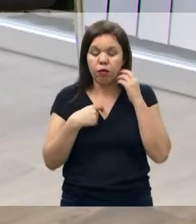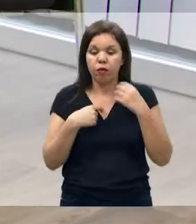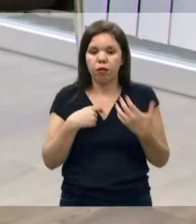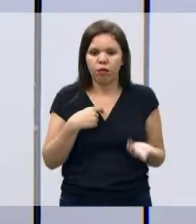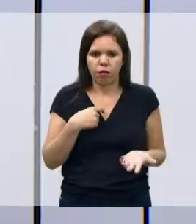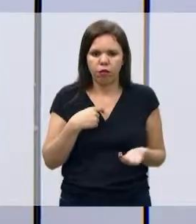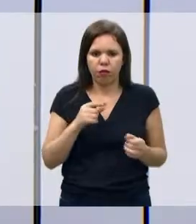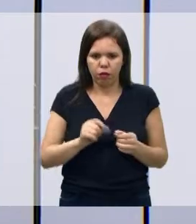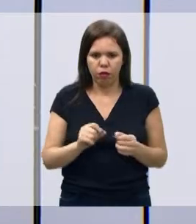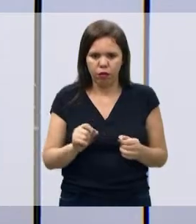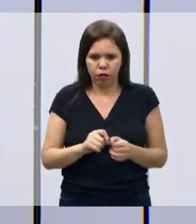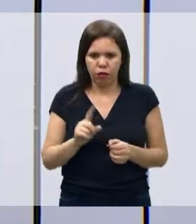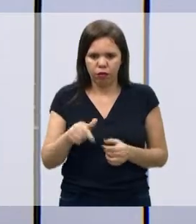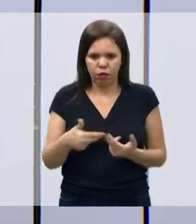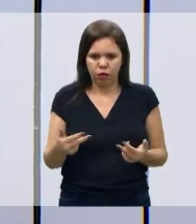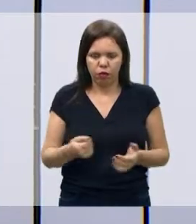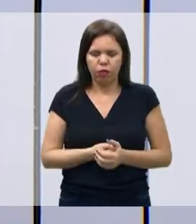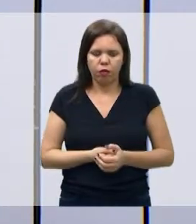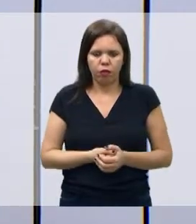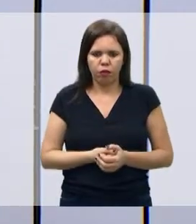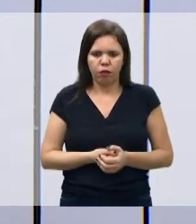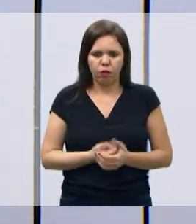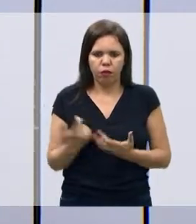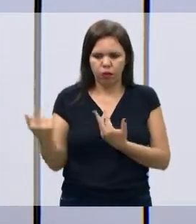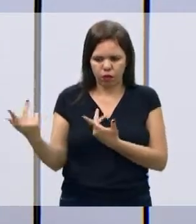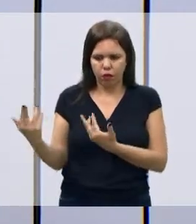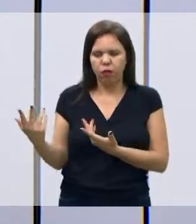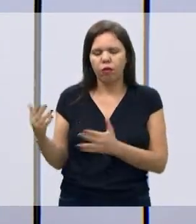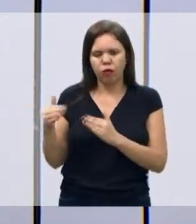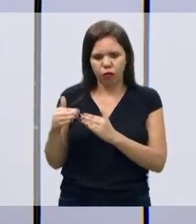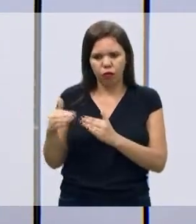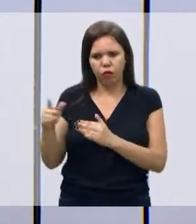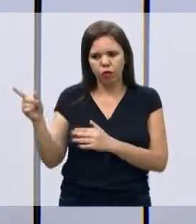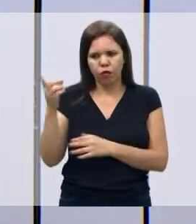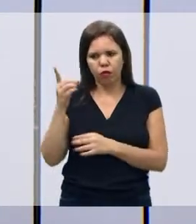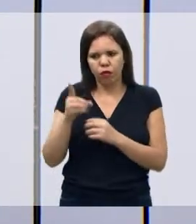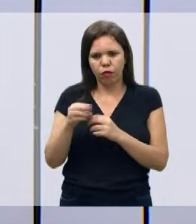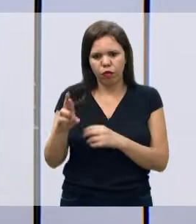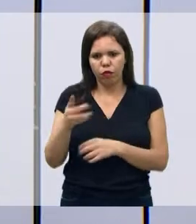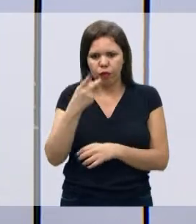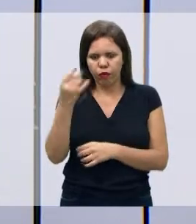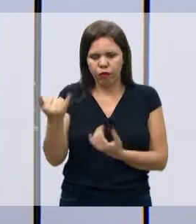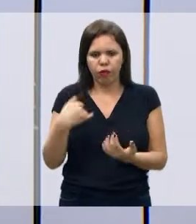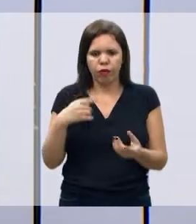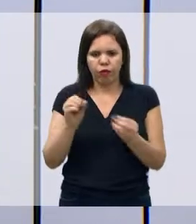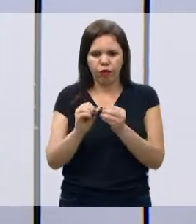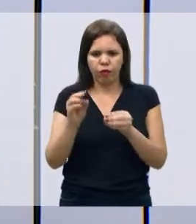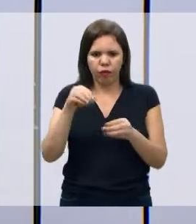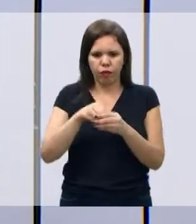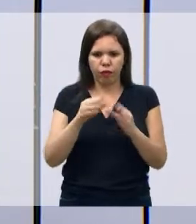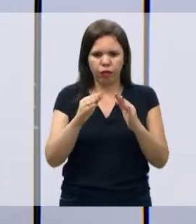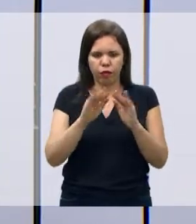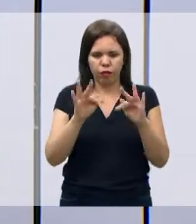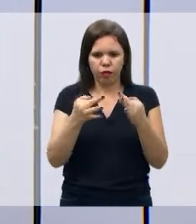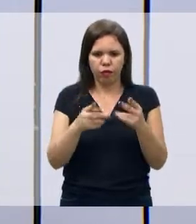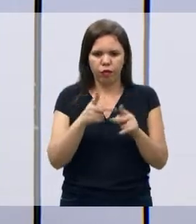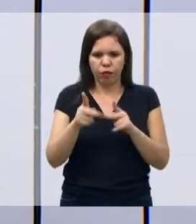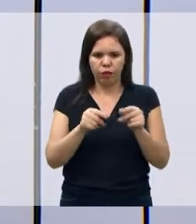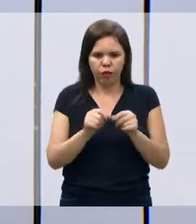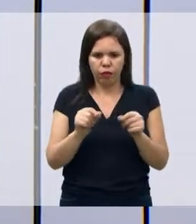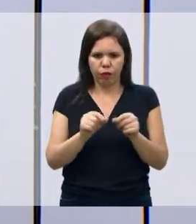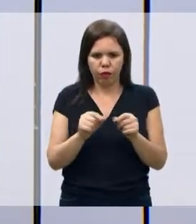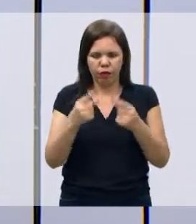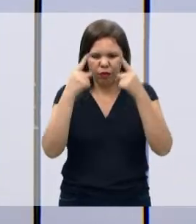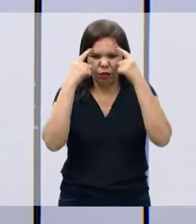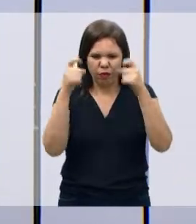eu faço disso que a doutora falou. Precisamos fazer o atendimento domiciliar. Também aquela questão